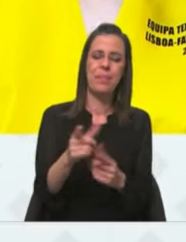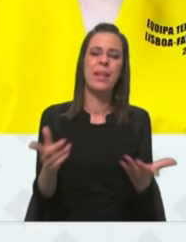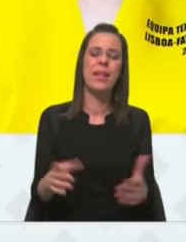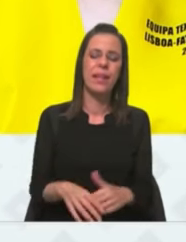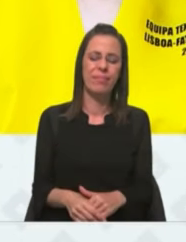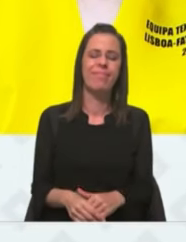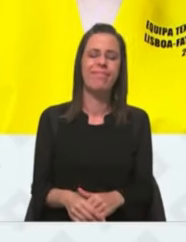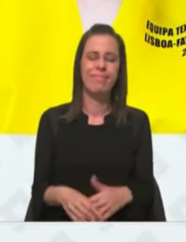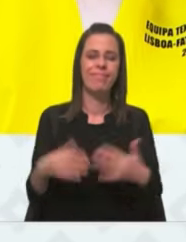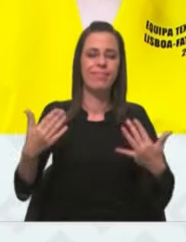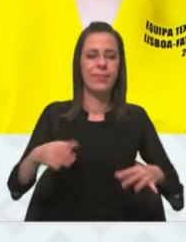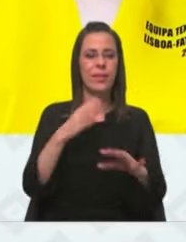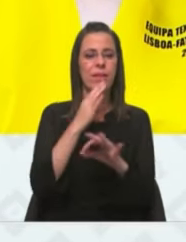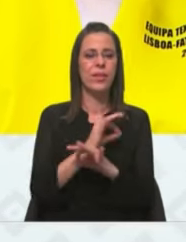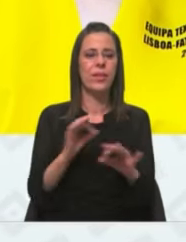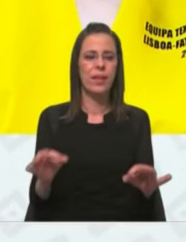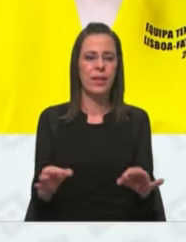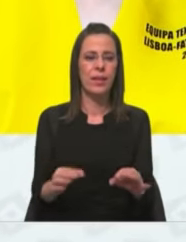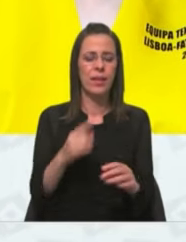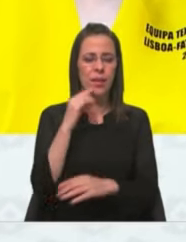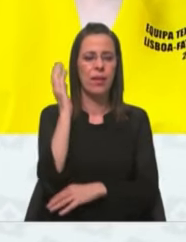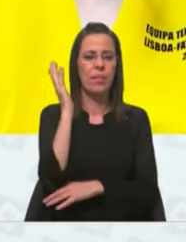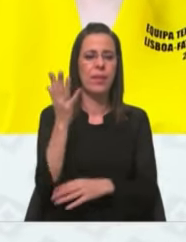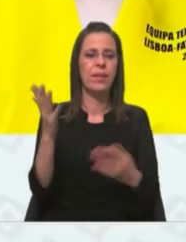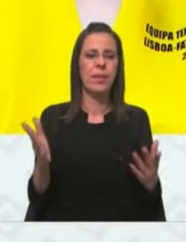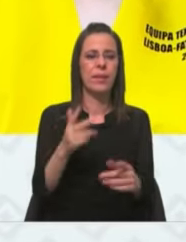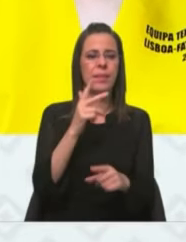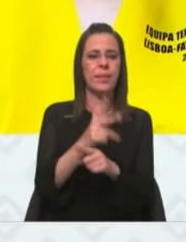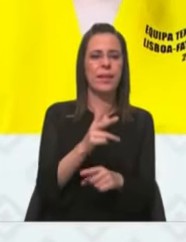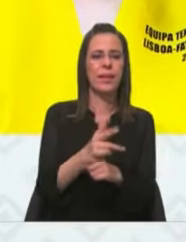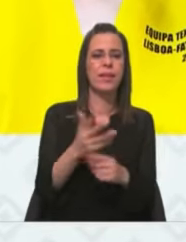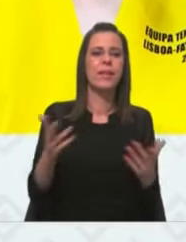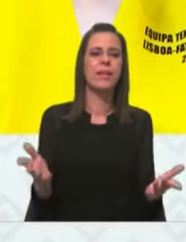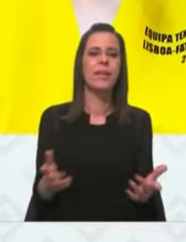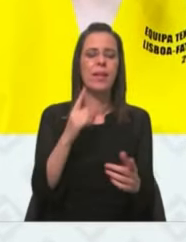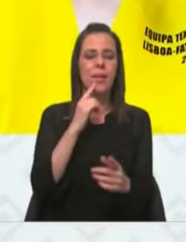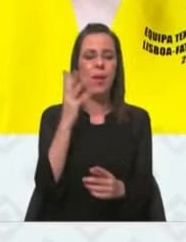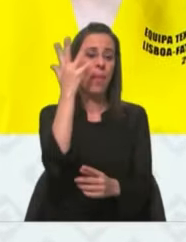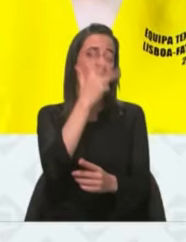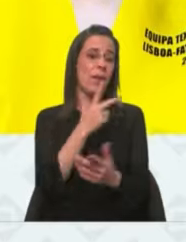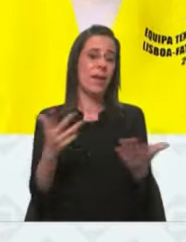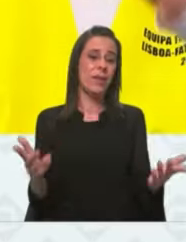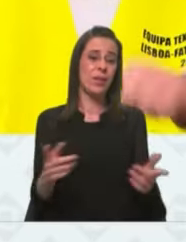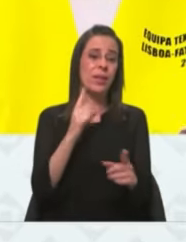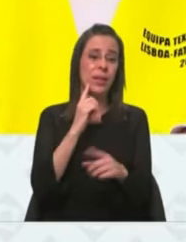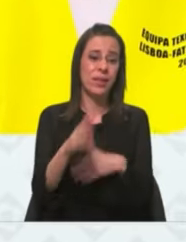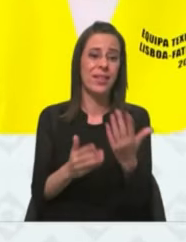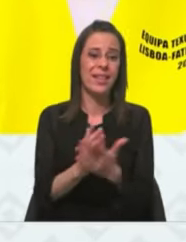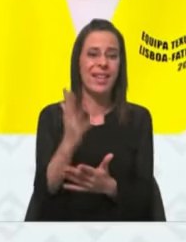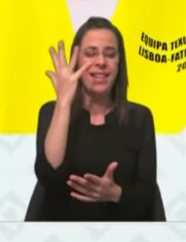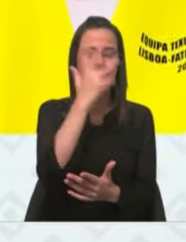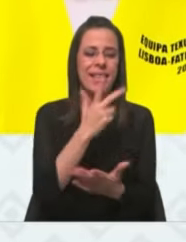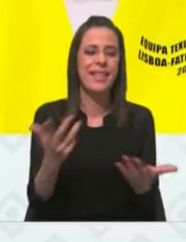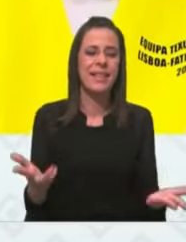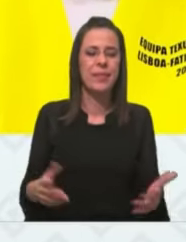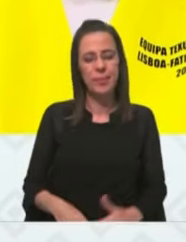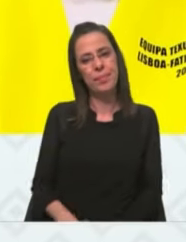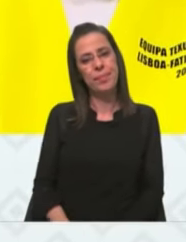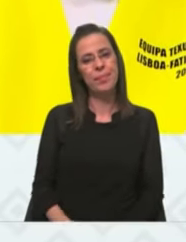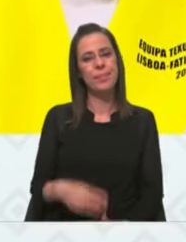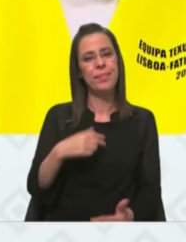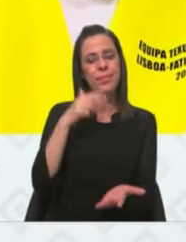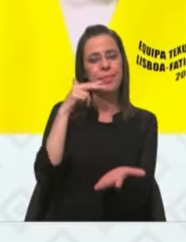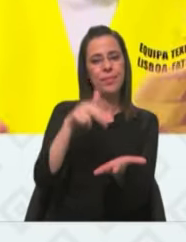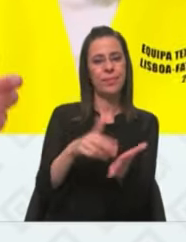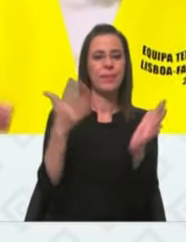vai fazer um caminho extraordinário como apresentador, como repórter, como ator, que eu não quero deixar de ser ator. E eu vou lá